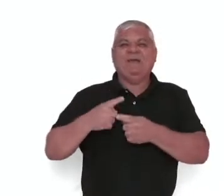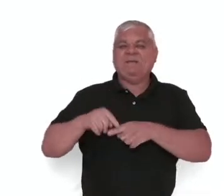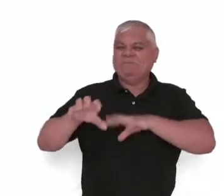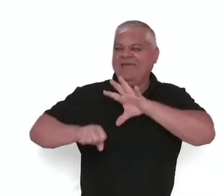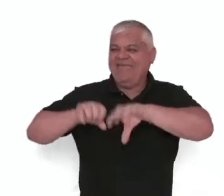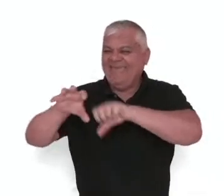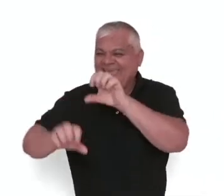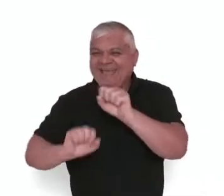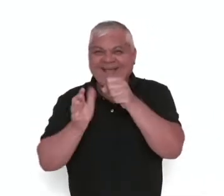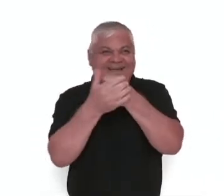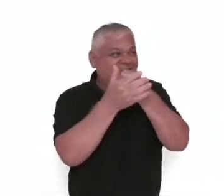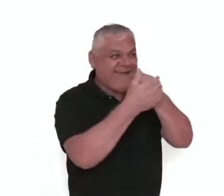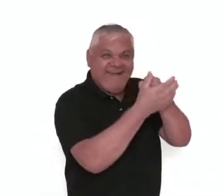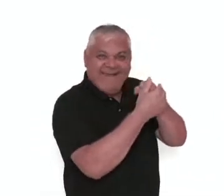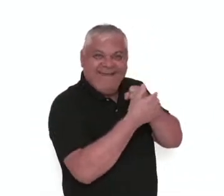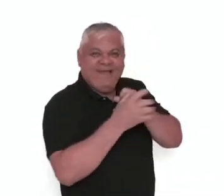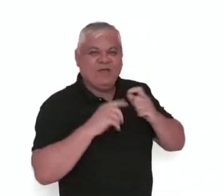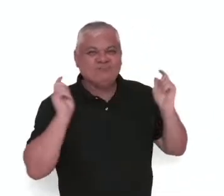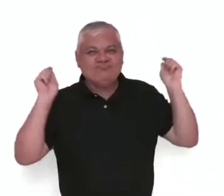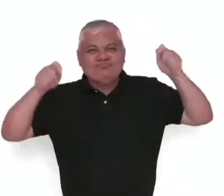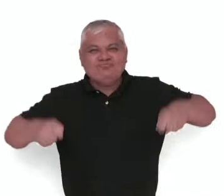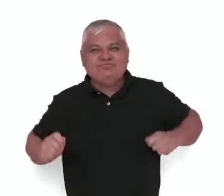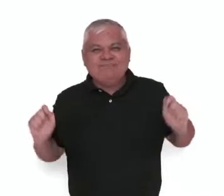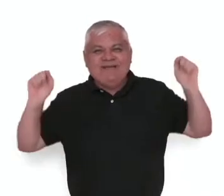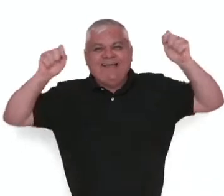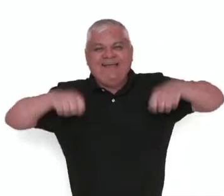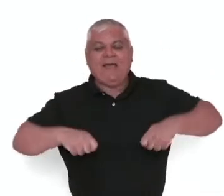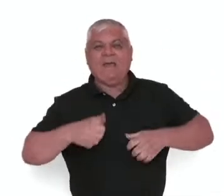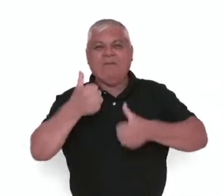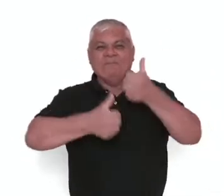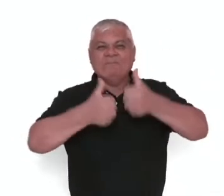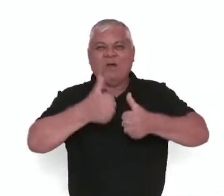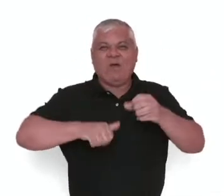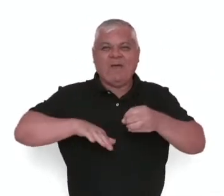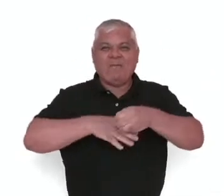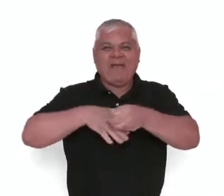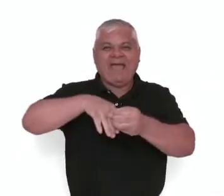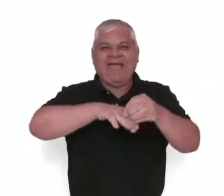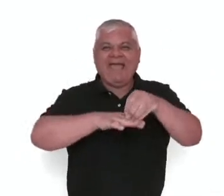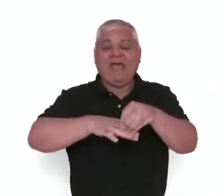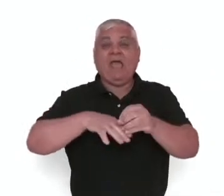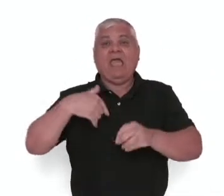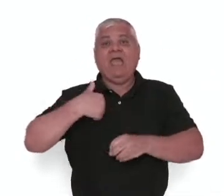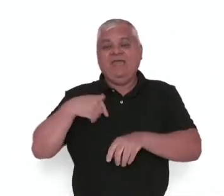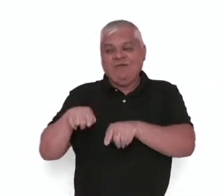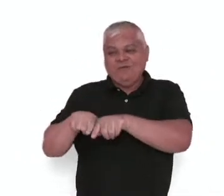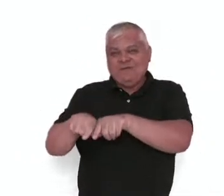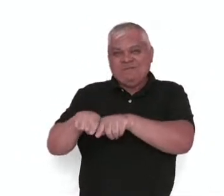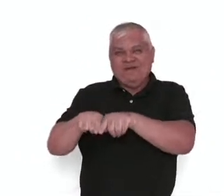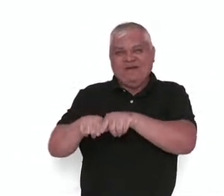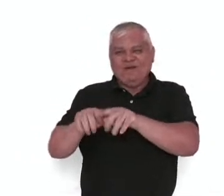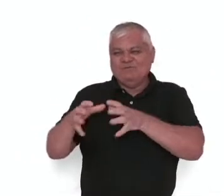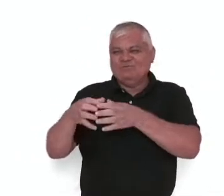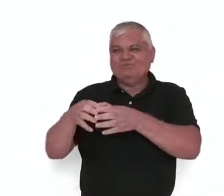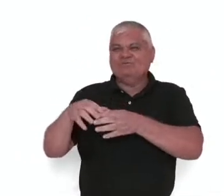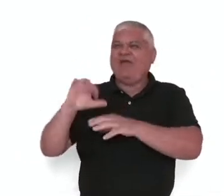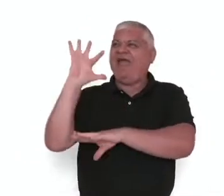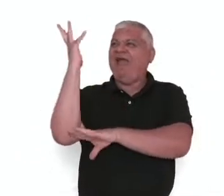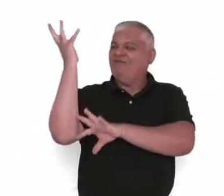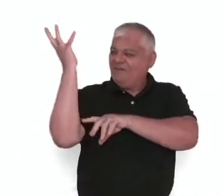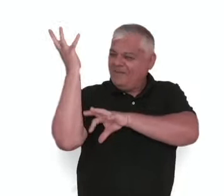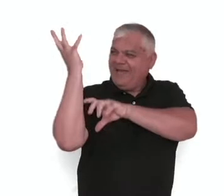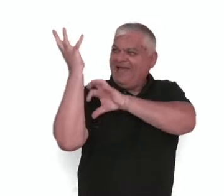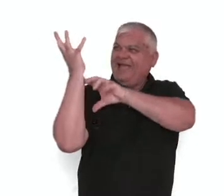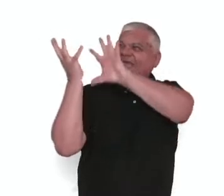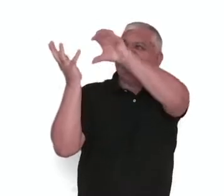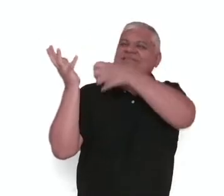Pega-pega, esconde-esconde, pular corda e jogar bola. Lembro que eu e meus irmãos pegávamos frutas no pé quando